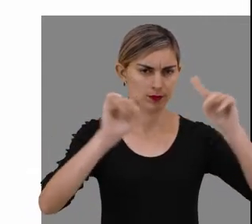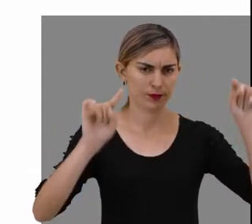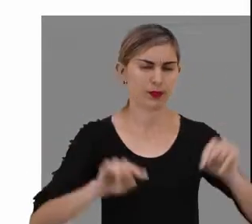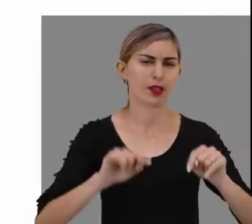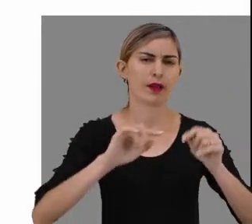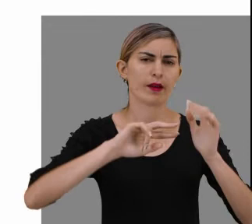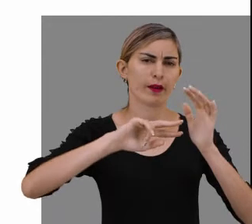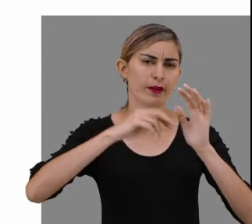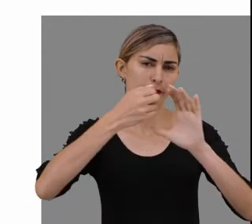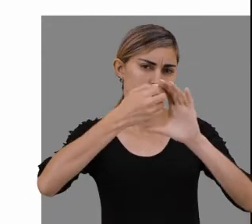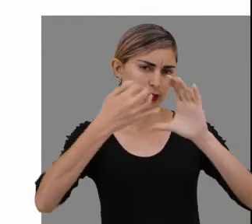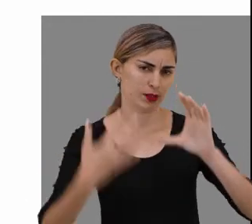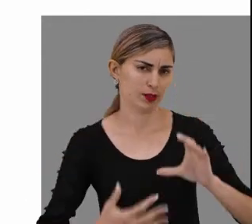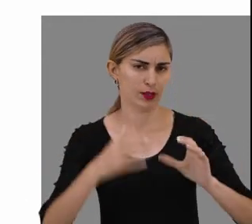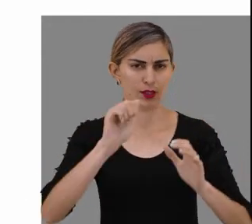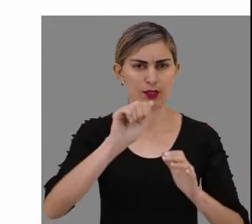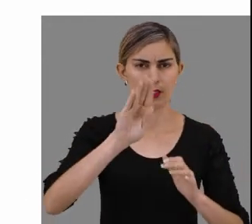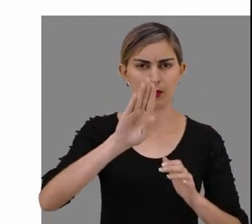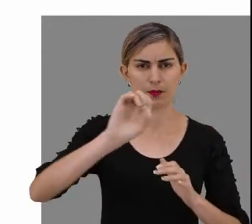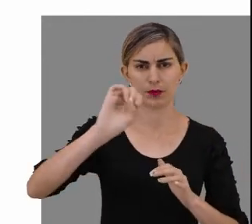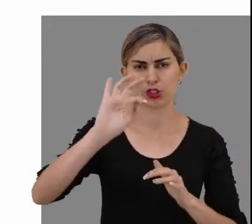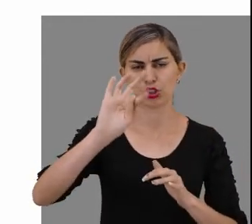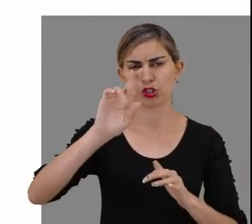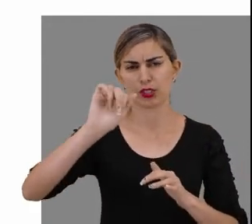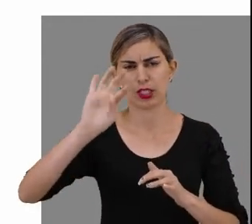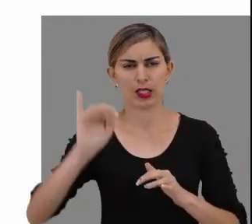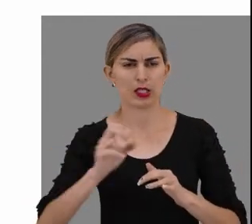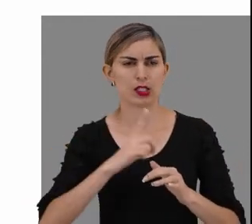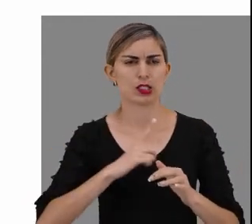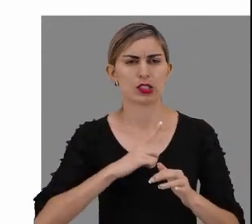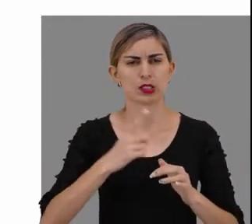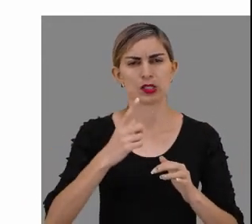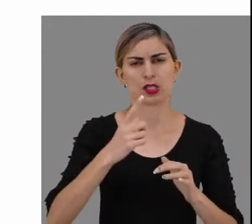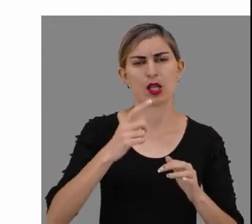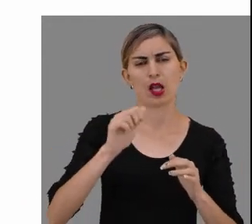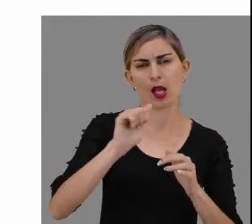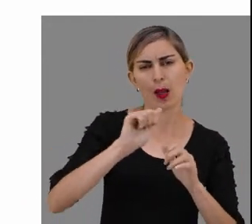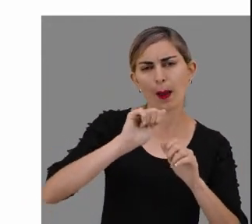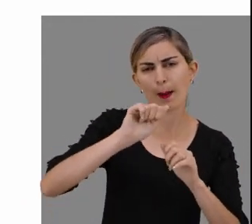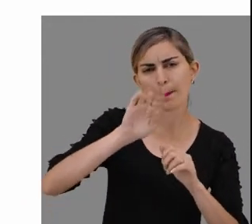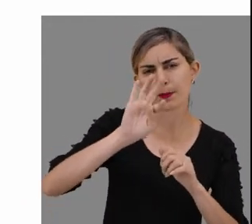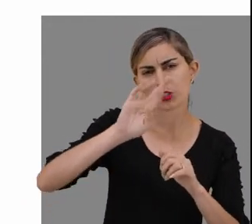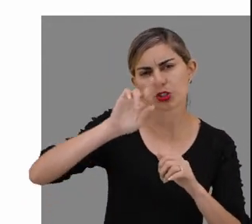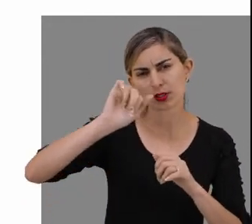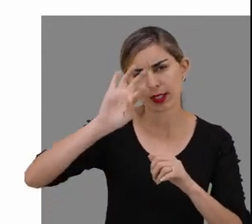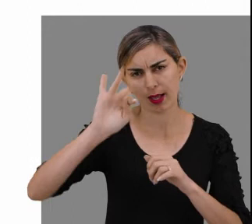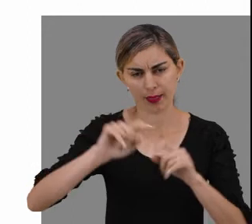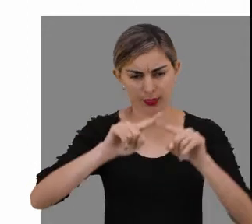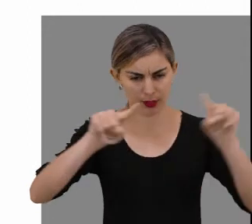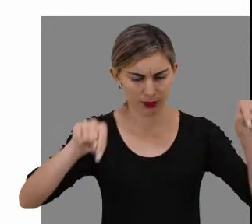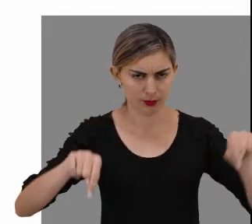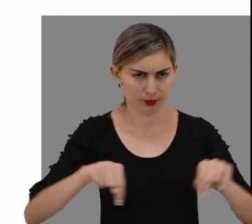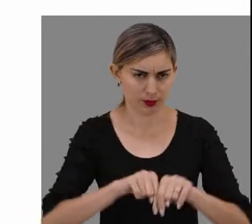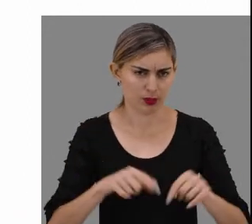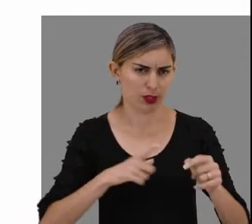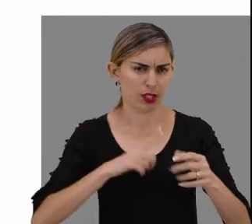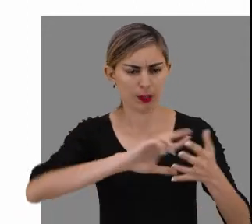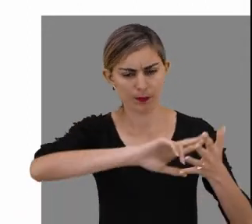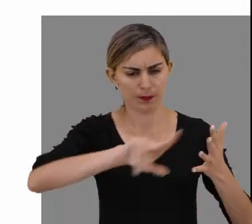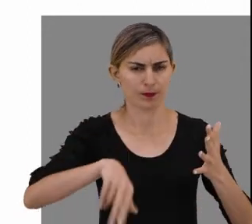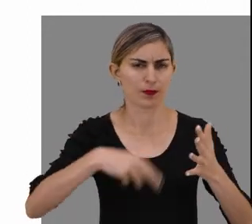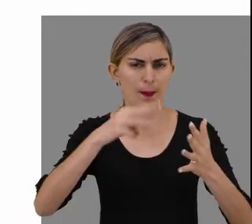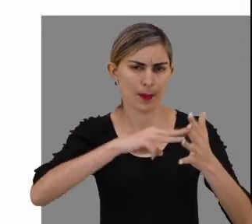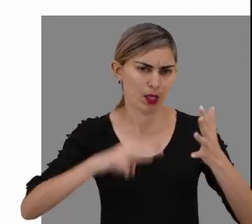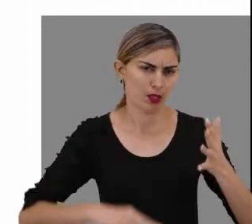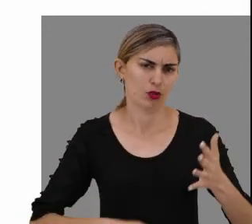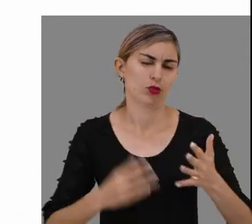Uma classe é caracterizada como abstrata se ela possui, no mínimo, um método abstrato. As classes abstratas podem